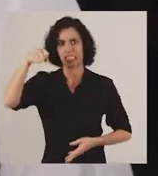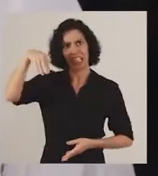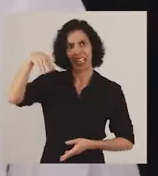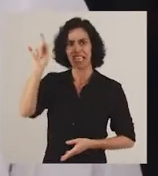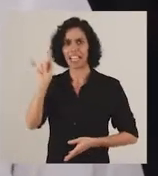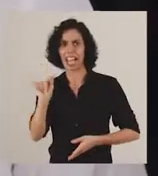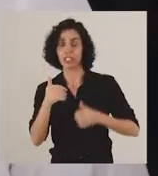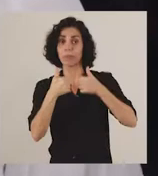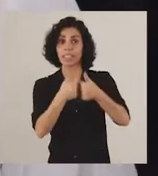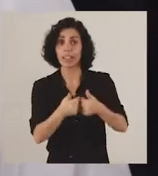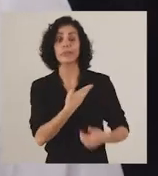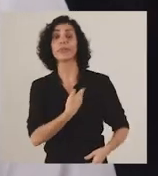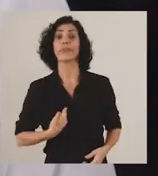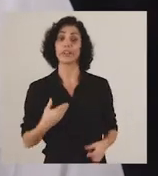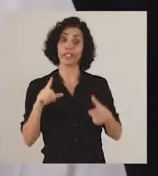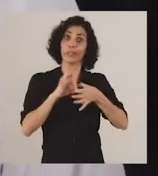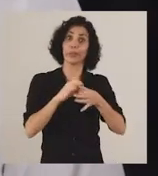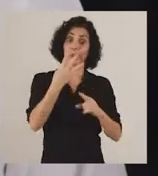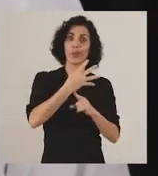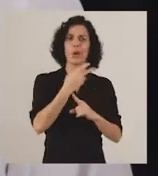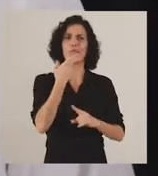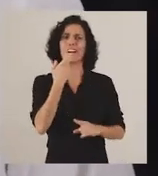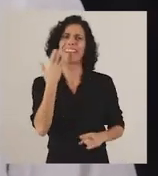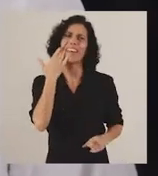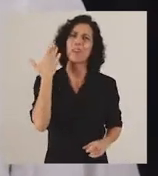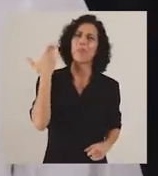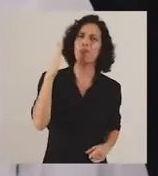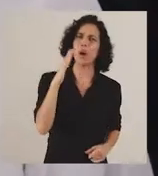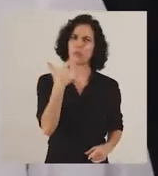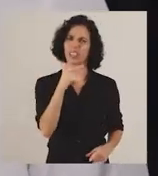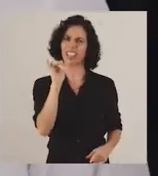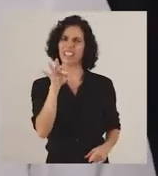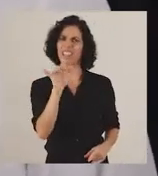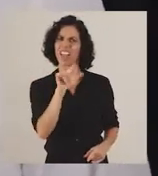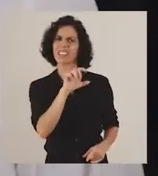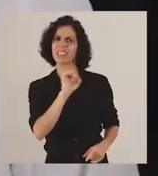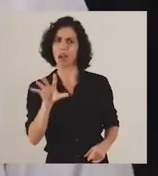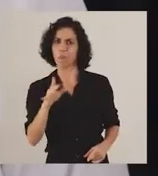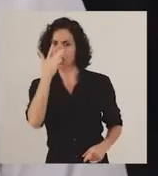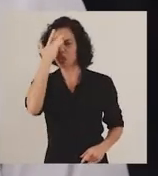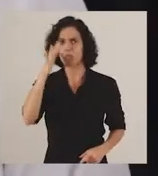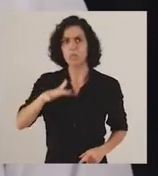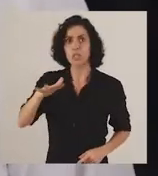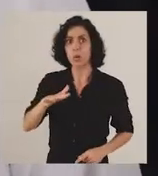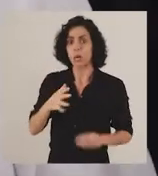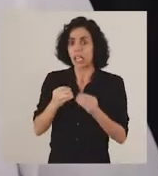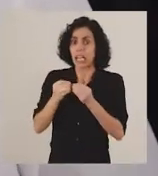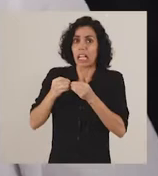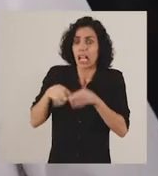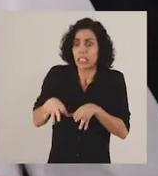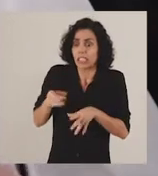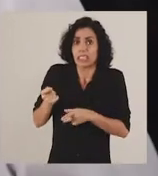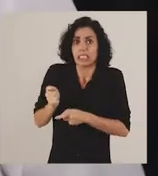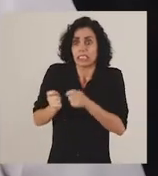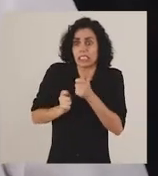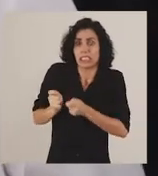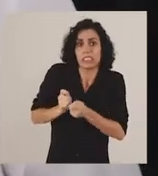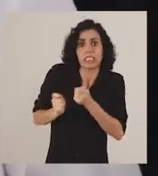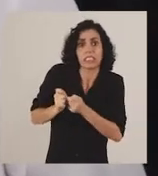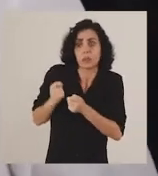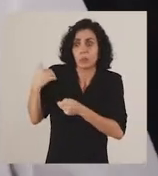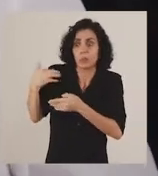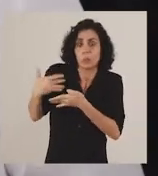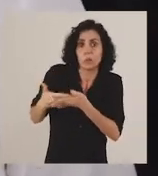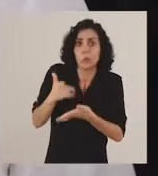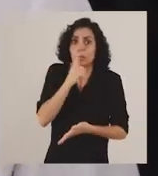de gás, luz, passagem. E o governo e a Globo têm a cara de pau de dizer que não tem inflação. As pessoas estão tendo que gastar